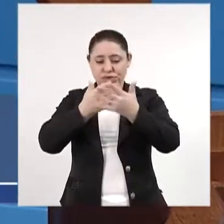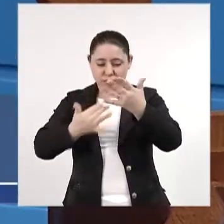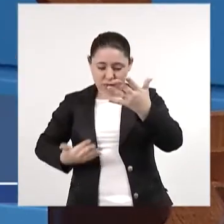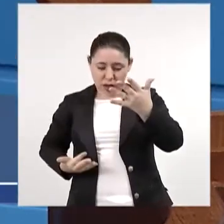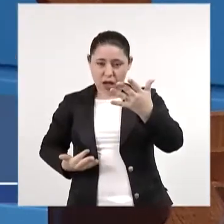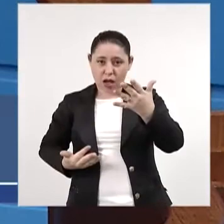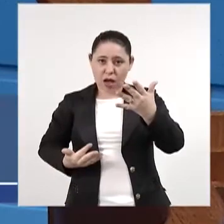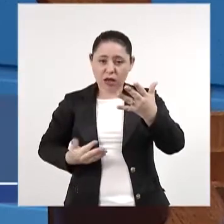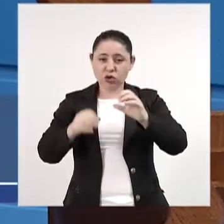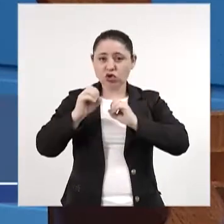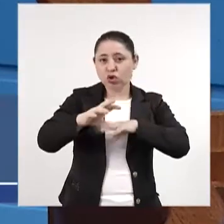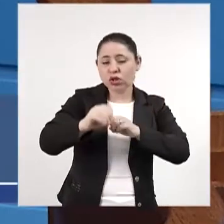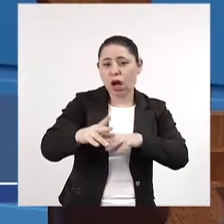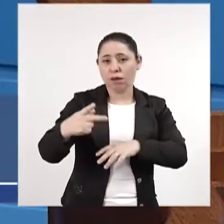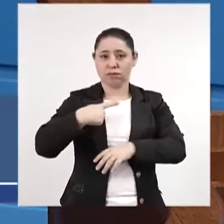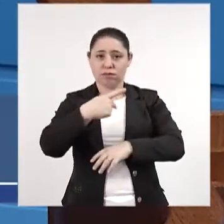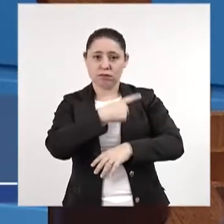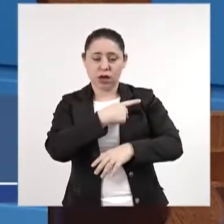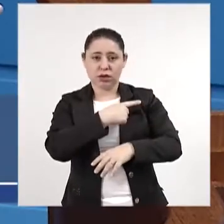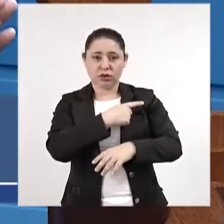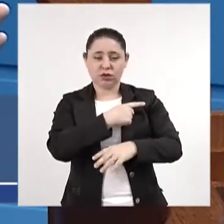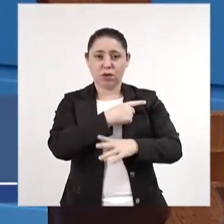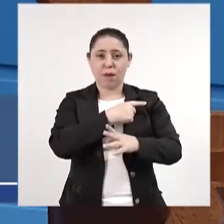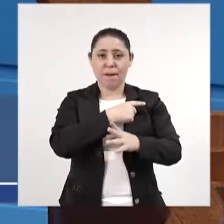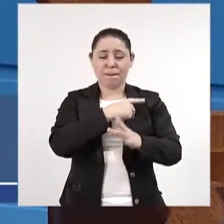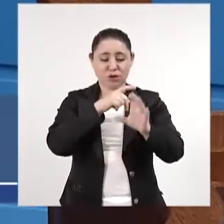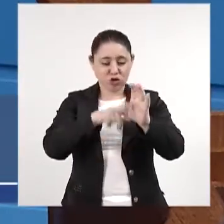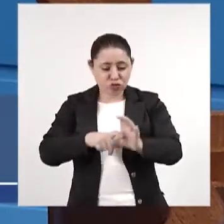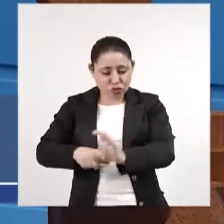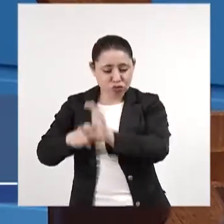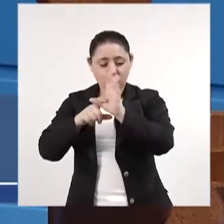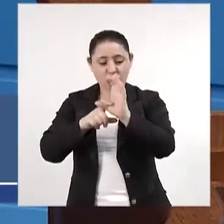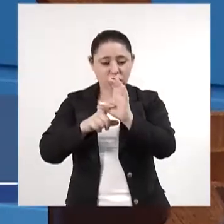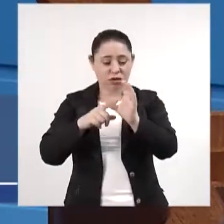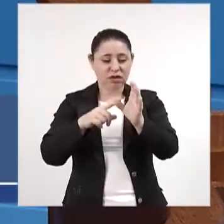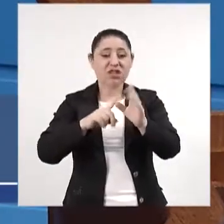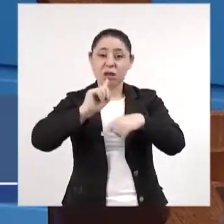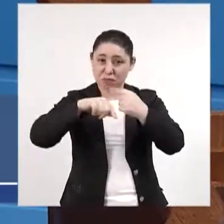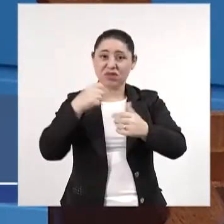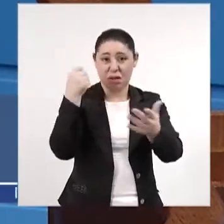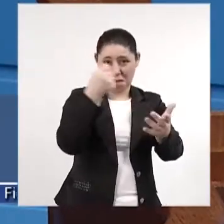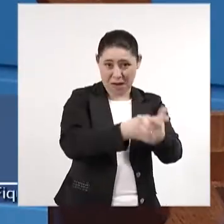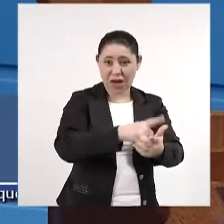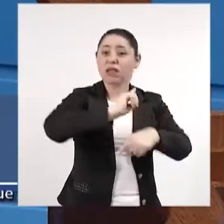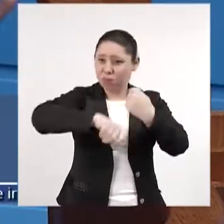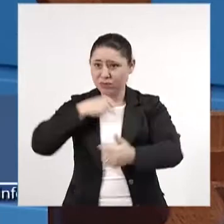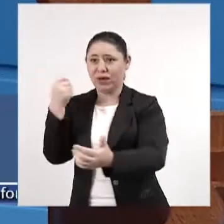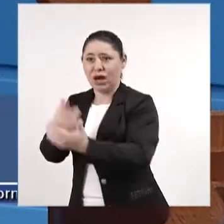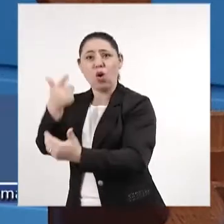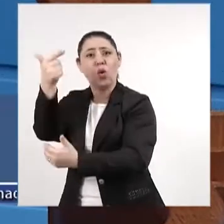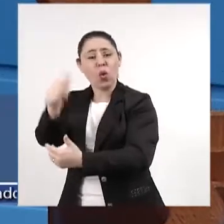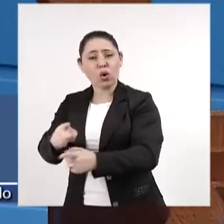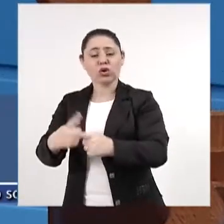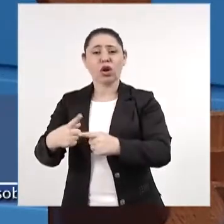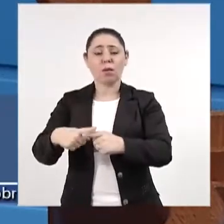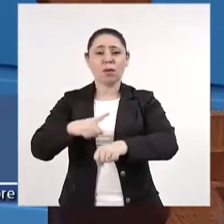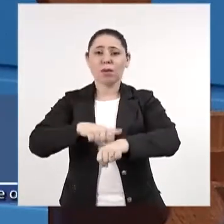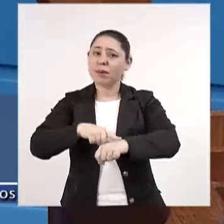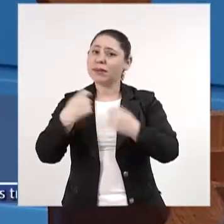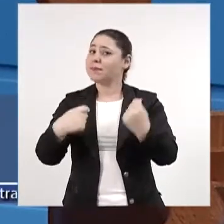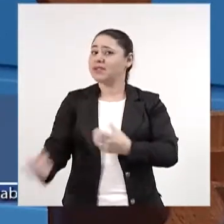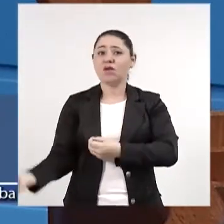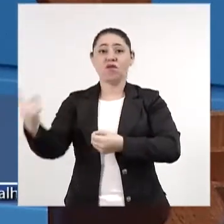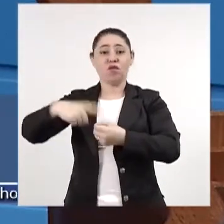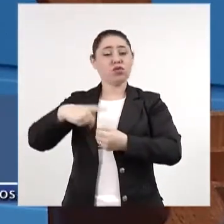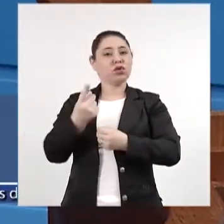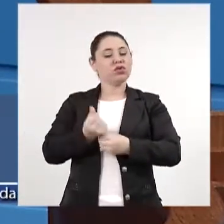da educação, enfim... Você vai simplesmente pagar e depois pagar de novo. Na hora da restituição, você vai pagar